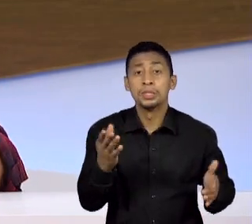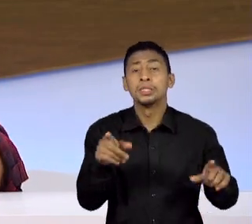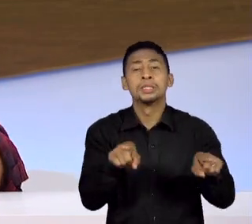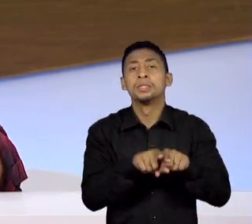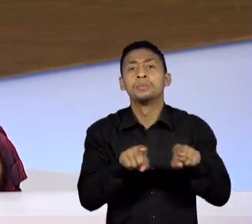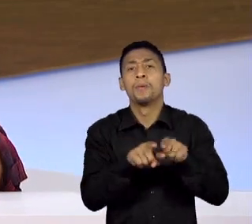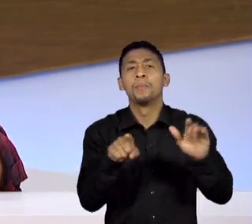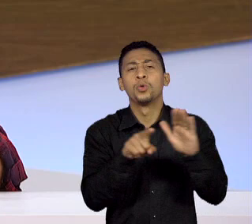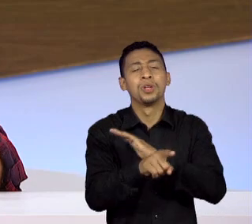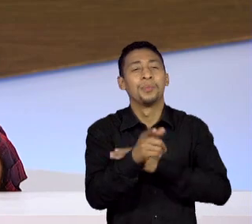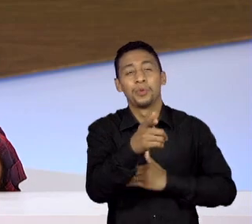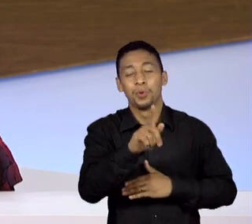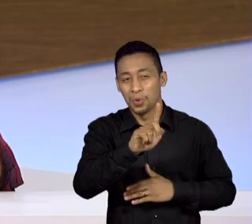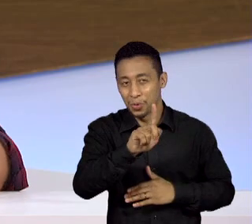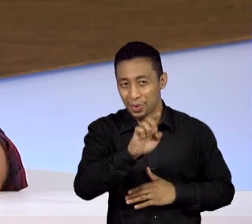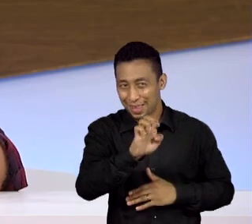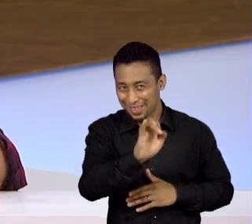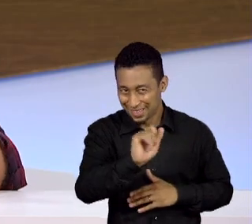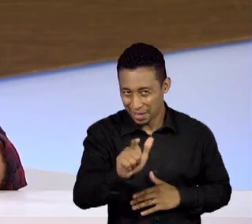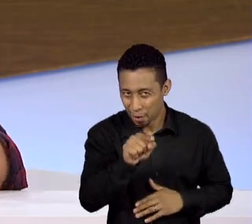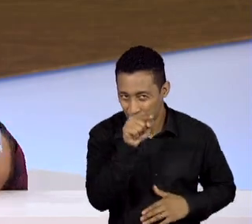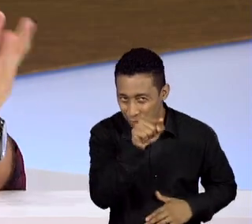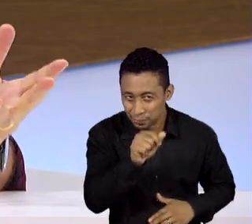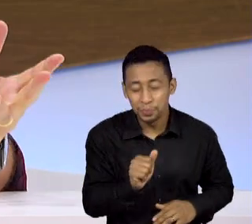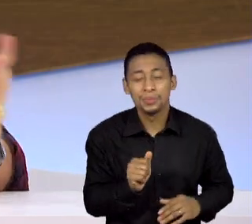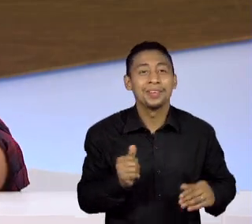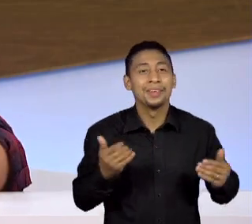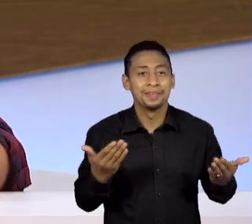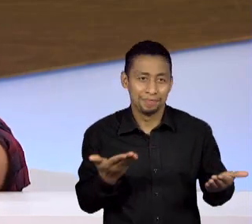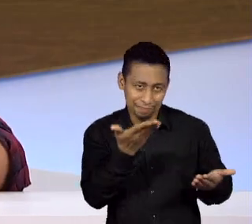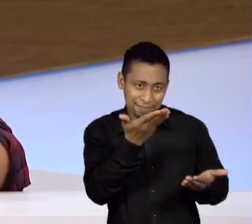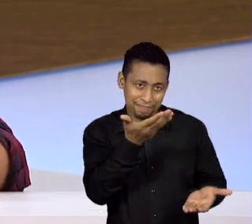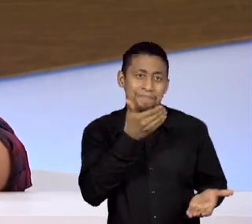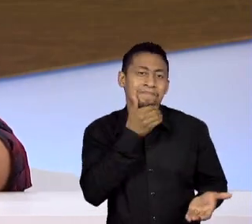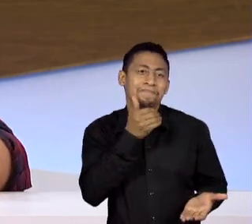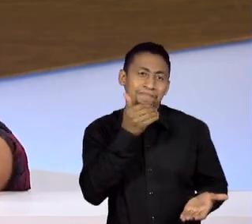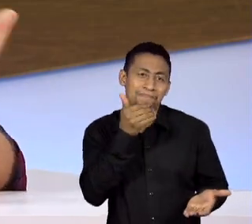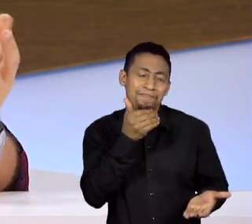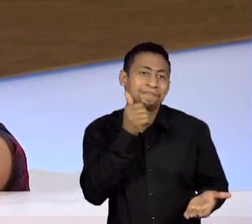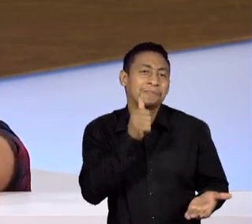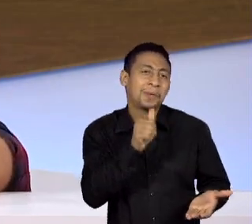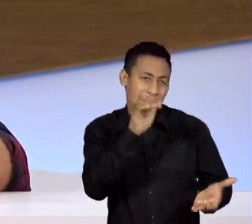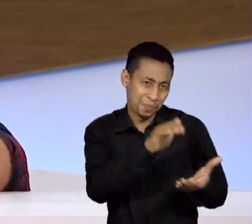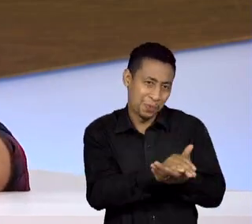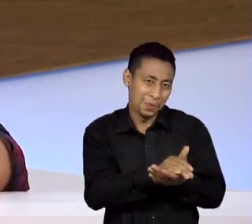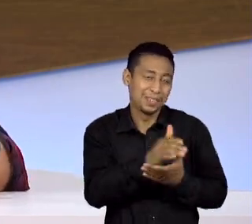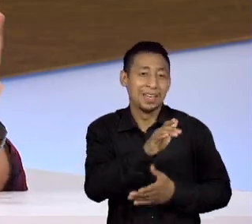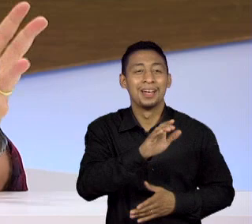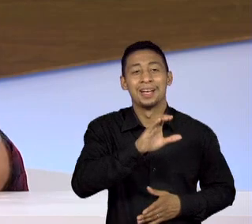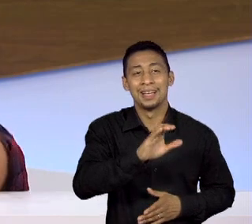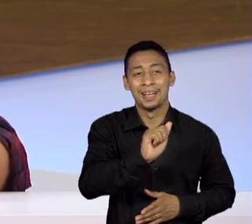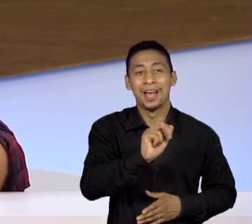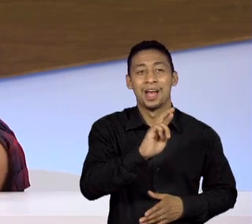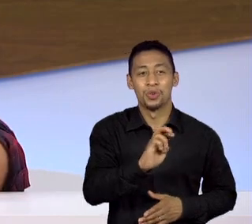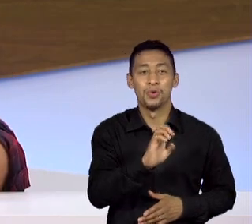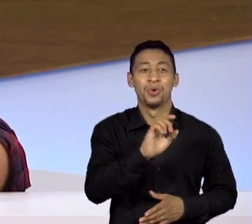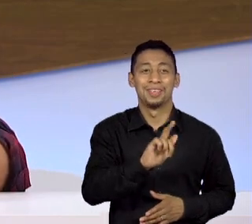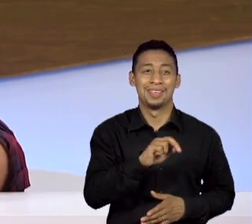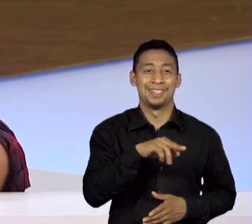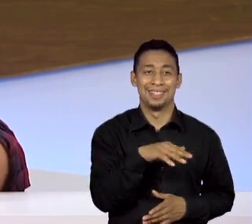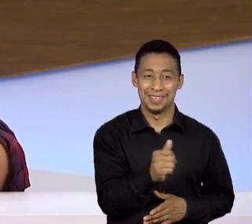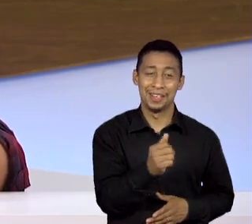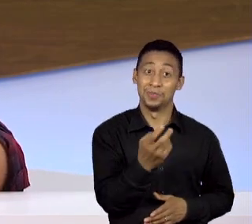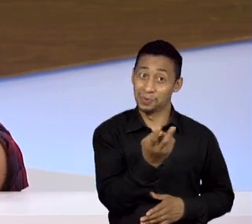para o Guel de o quanto o fato de você ser casado com a Carolina Jabor, cineasta, que vocês têm 20